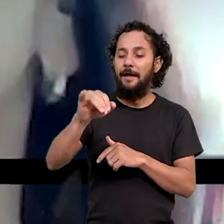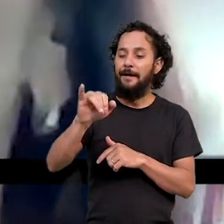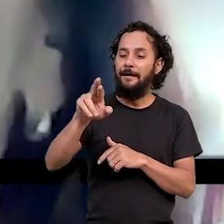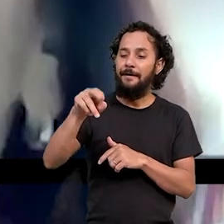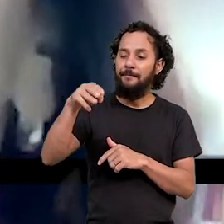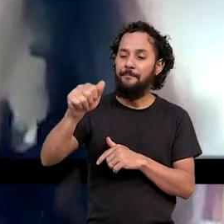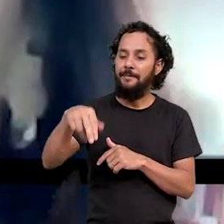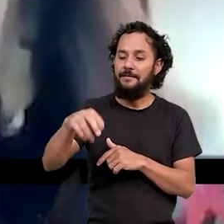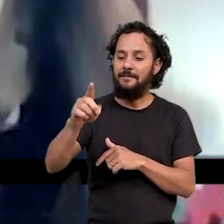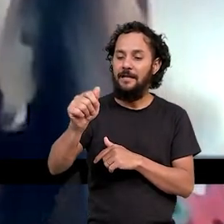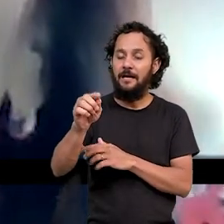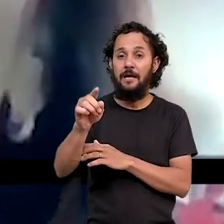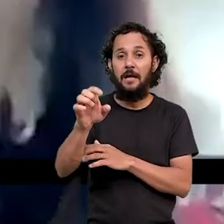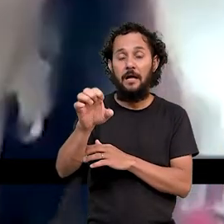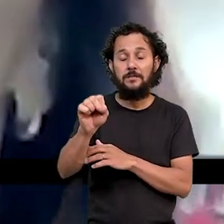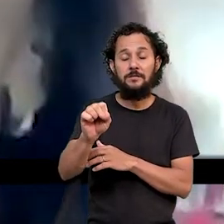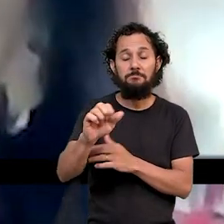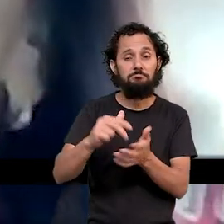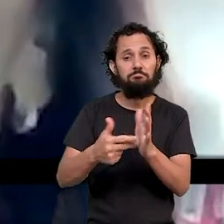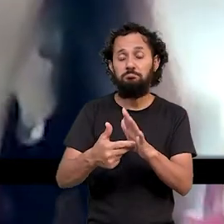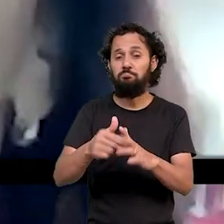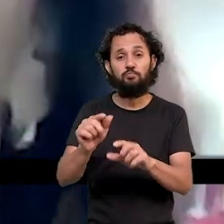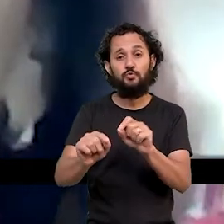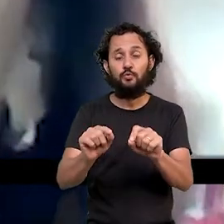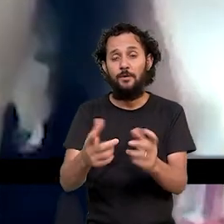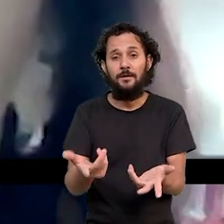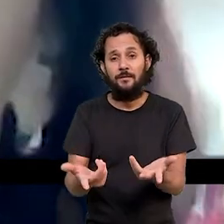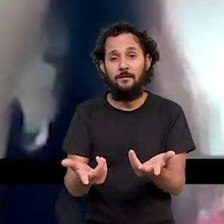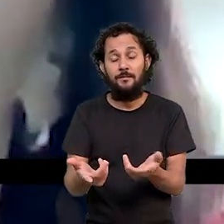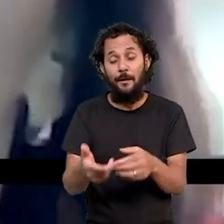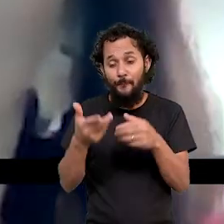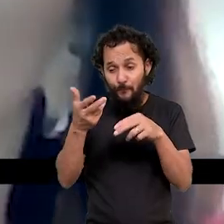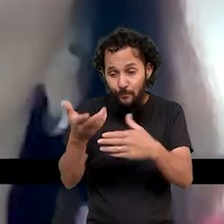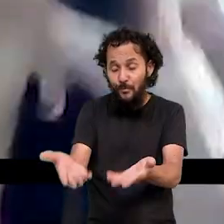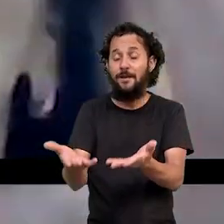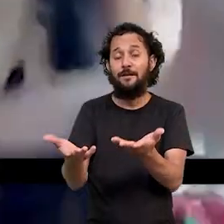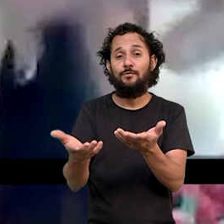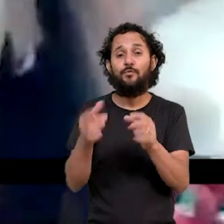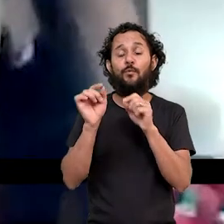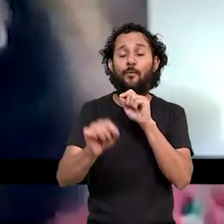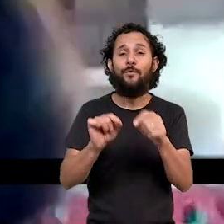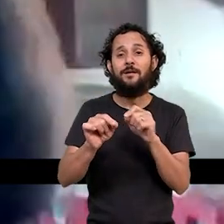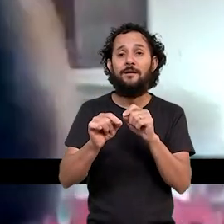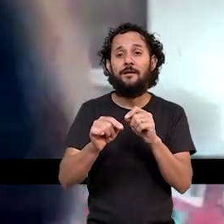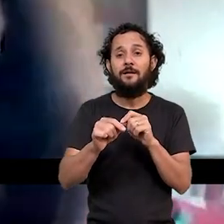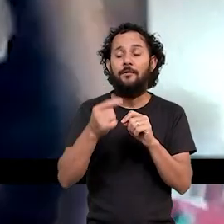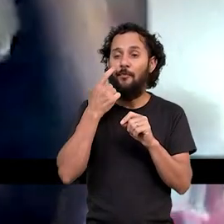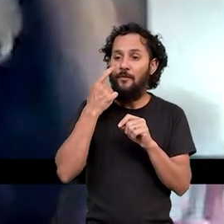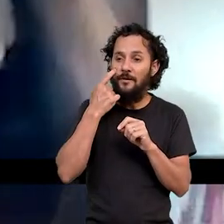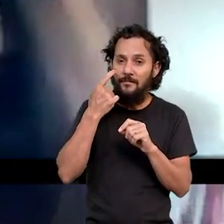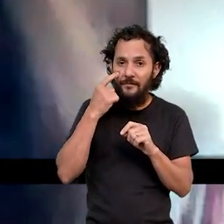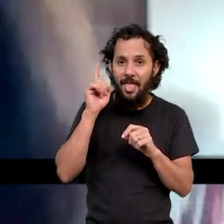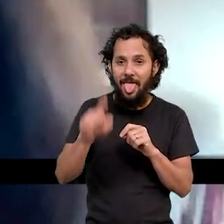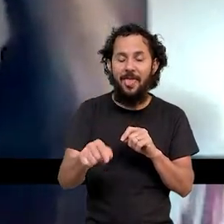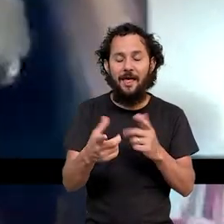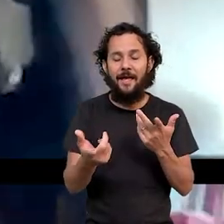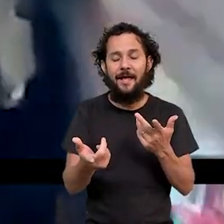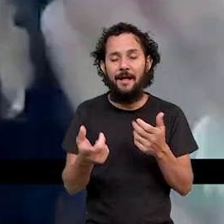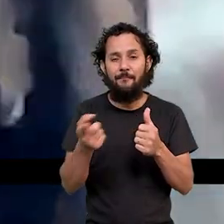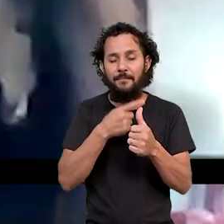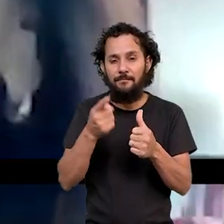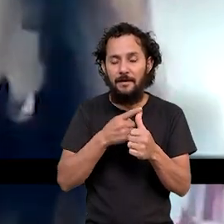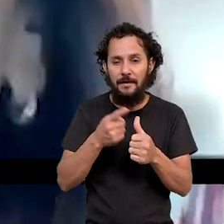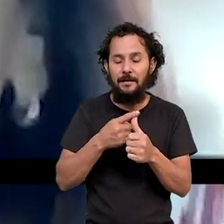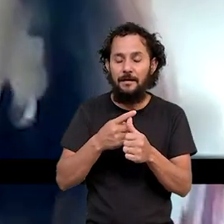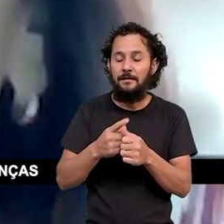irmandades beneficentes, né? Isso tudo é exatamente o como se configuram essas